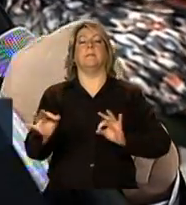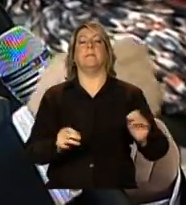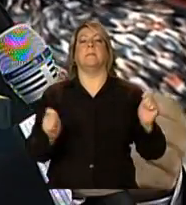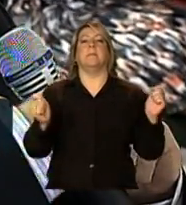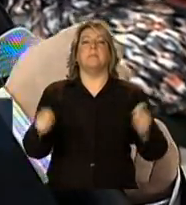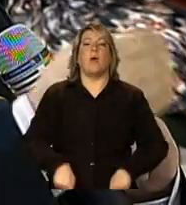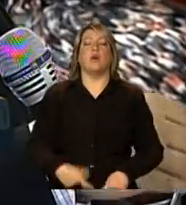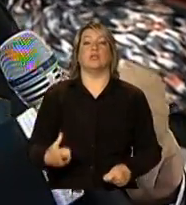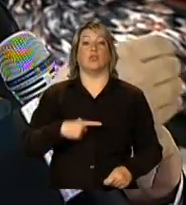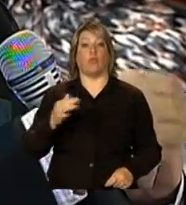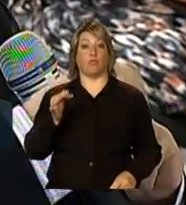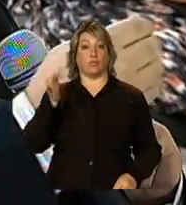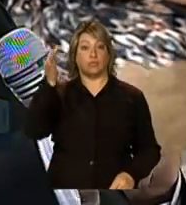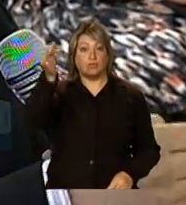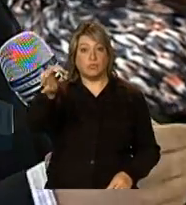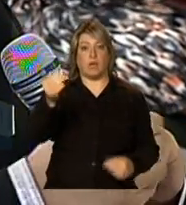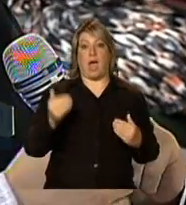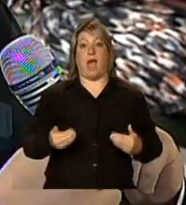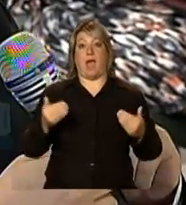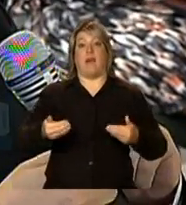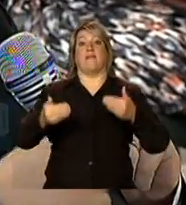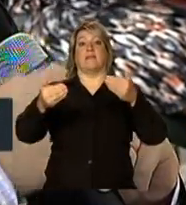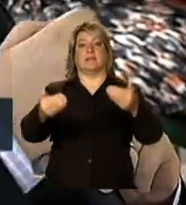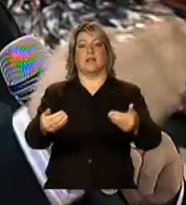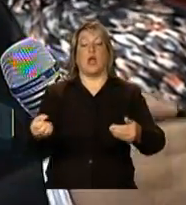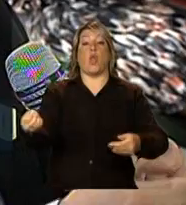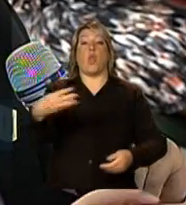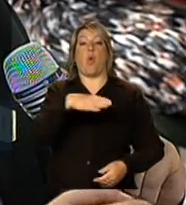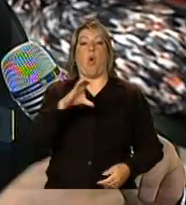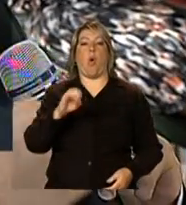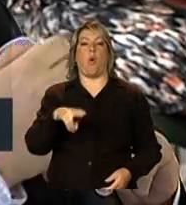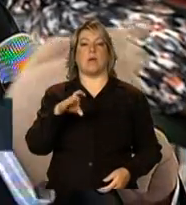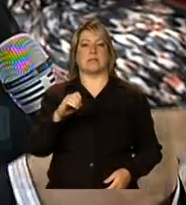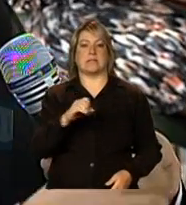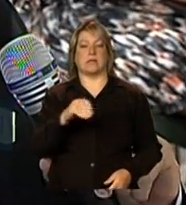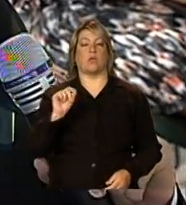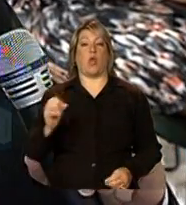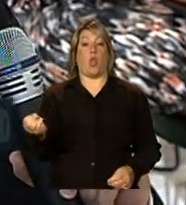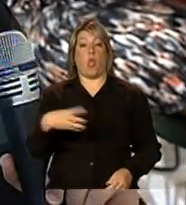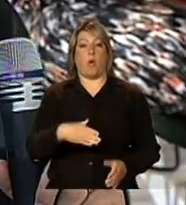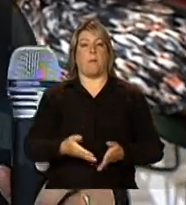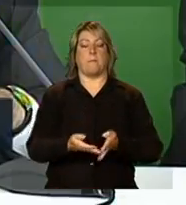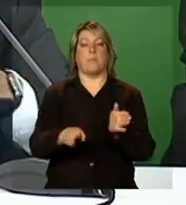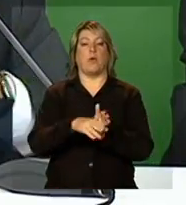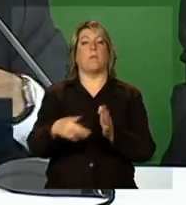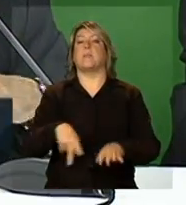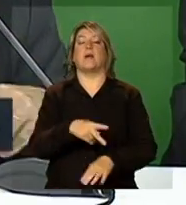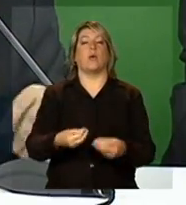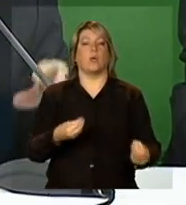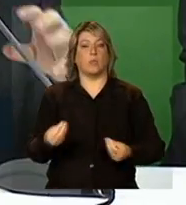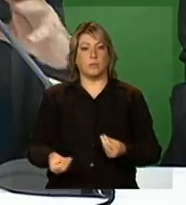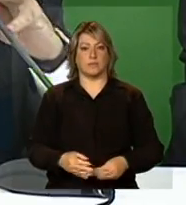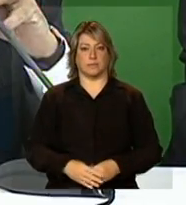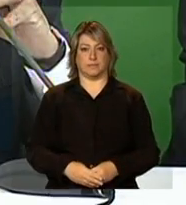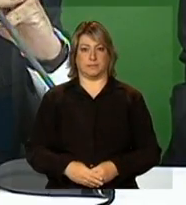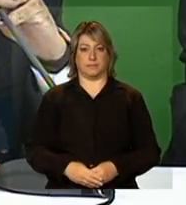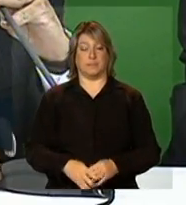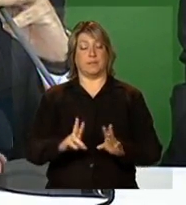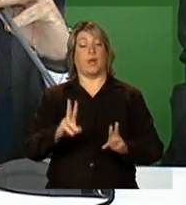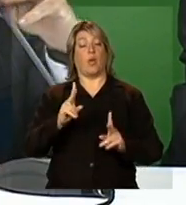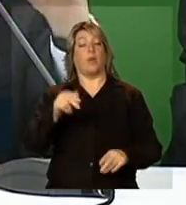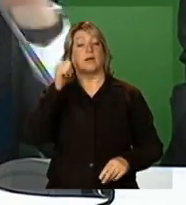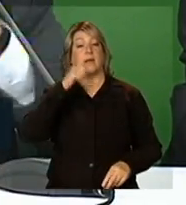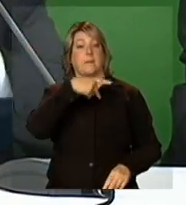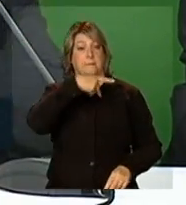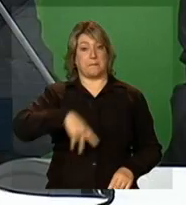pode, no futuro, avançar para novas concessões, novos portos no país? É como a presidenta falou,